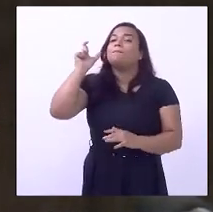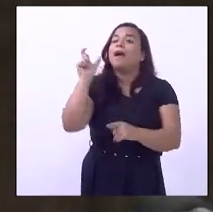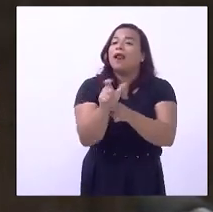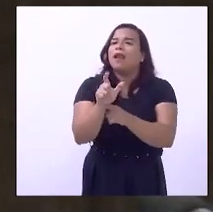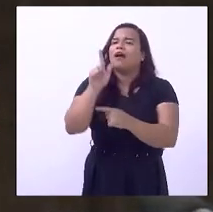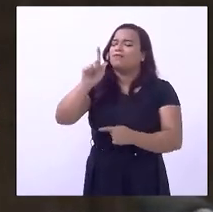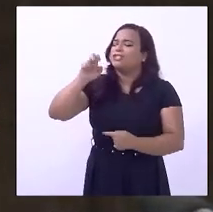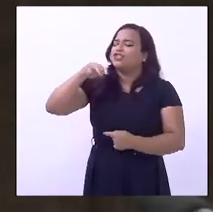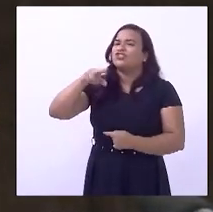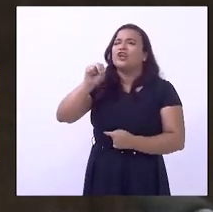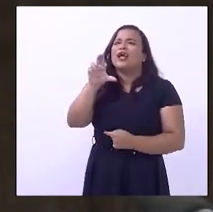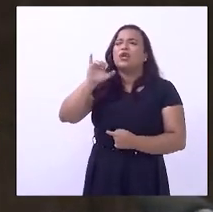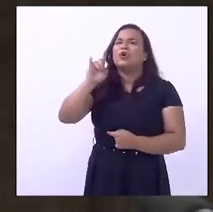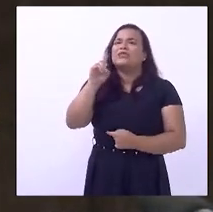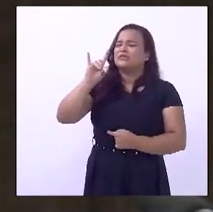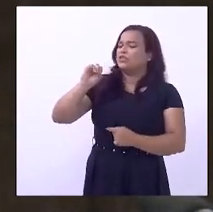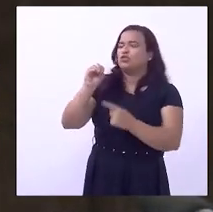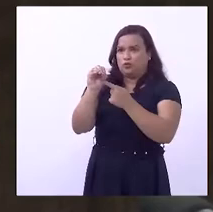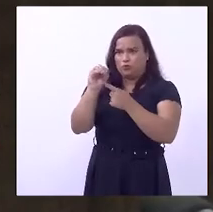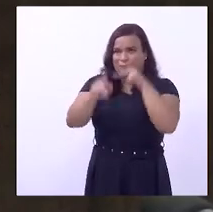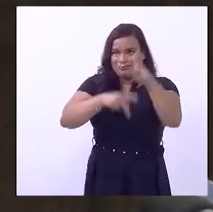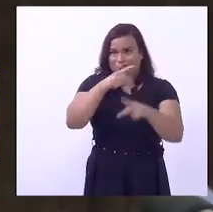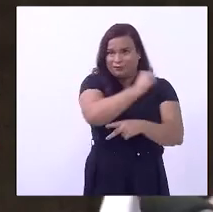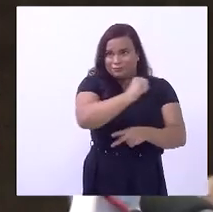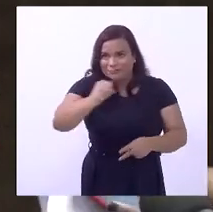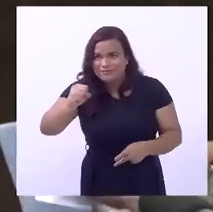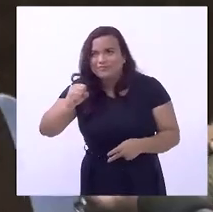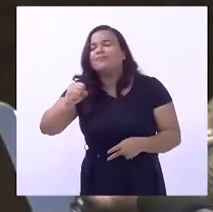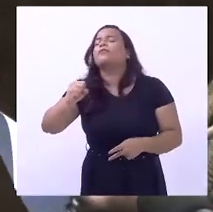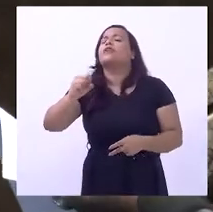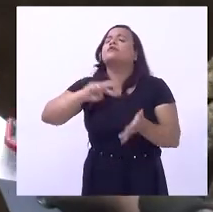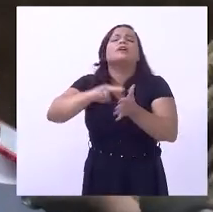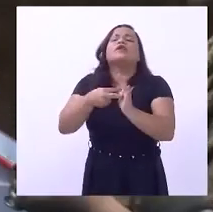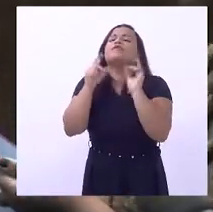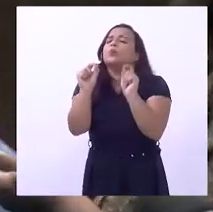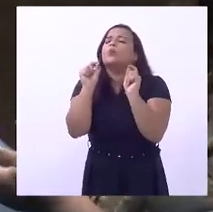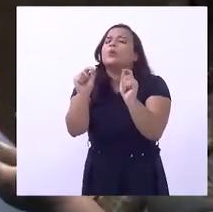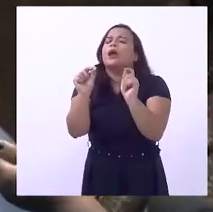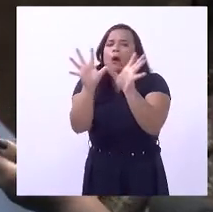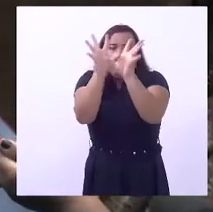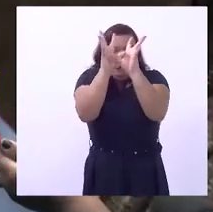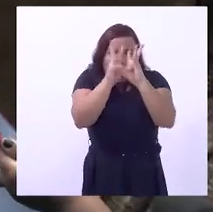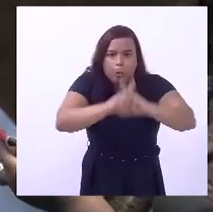o extermínio deliberado de seres humanos.